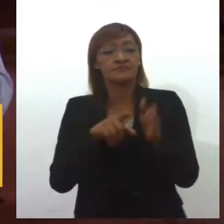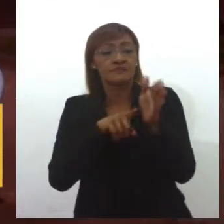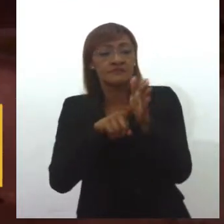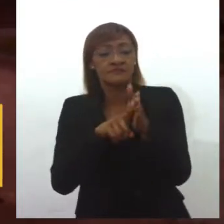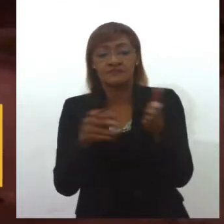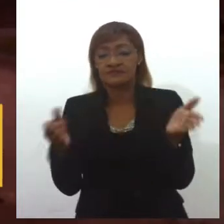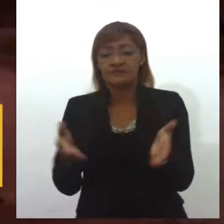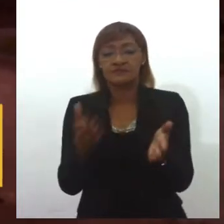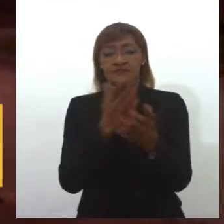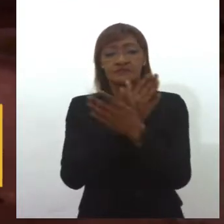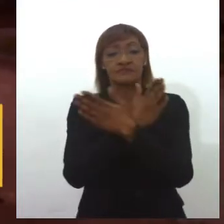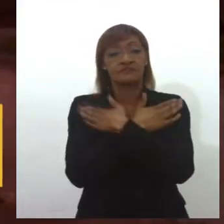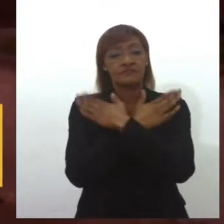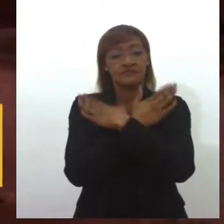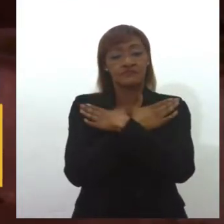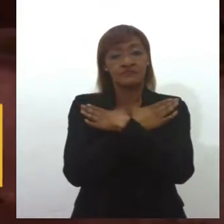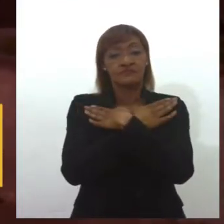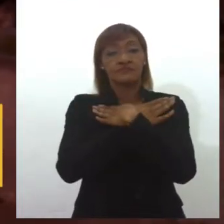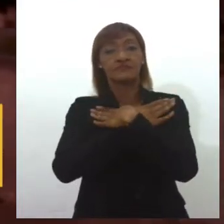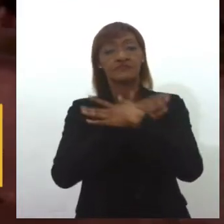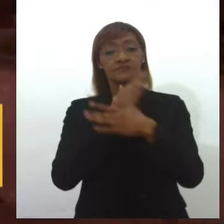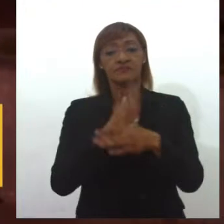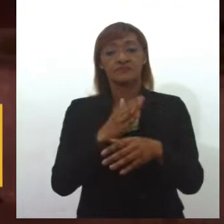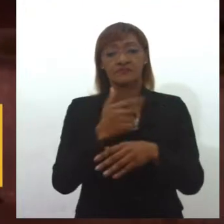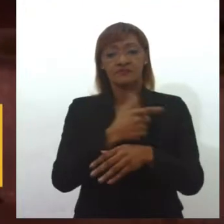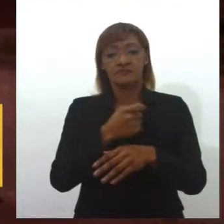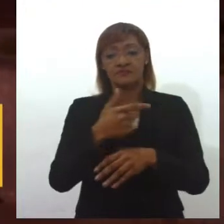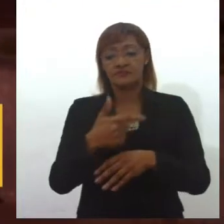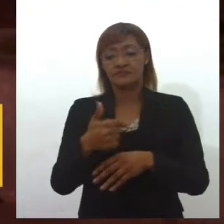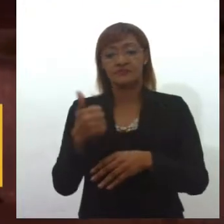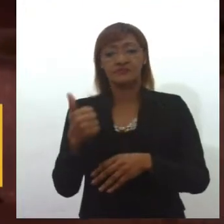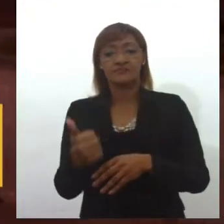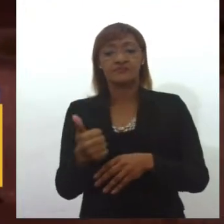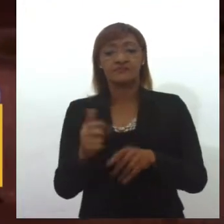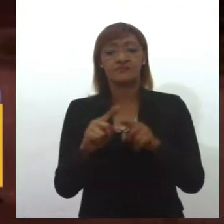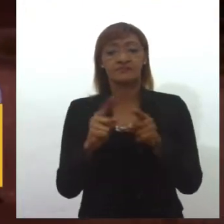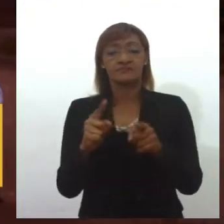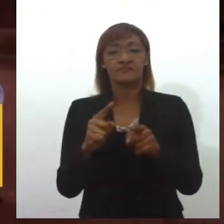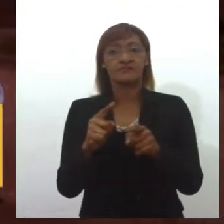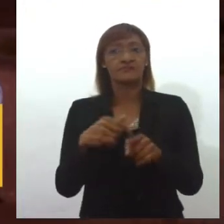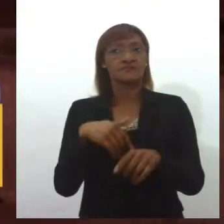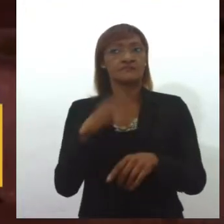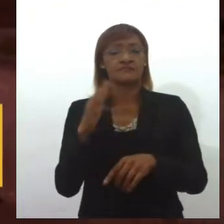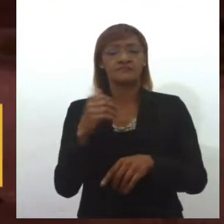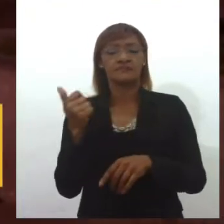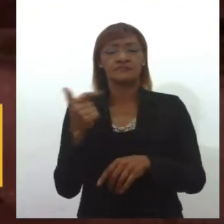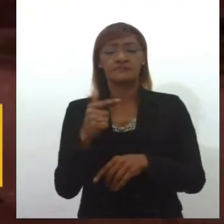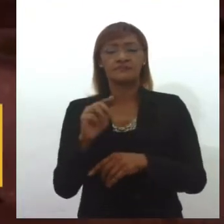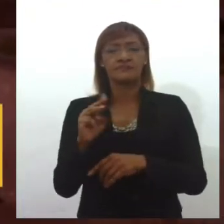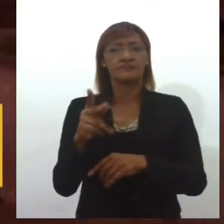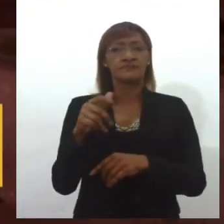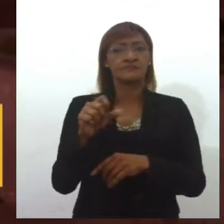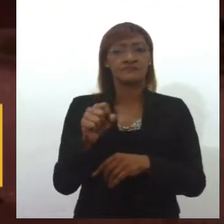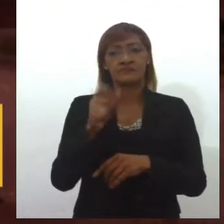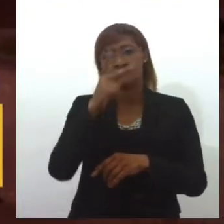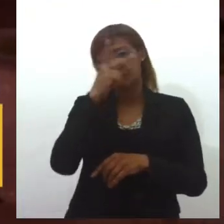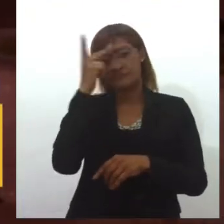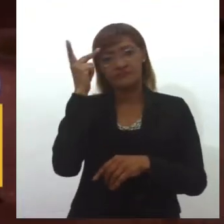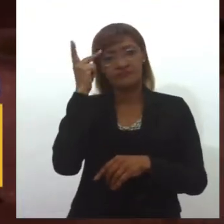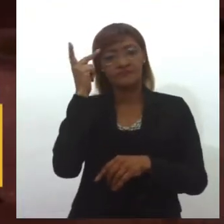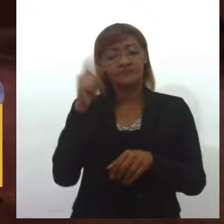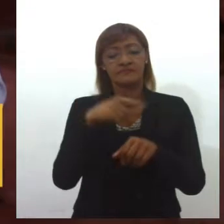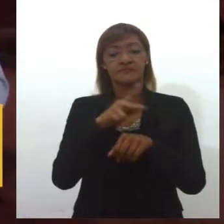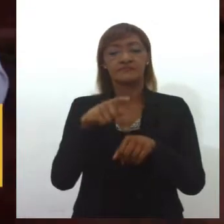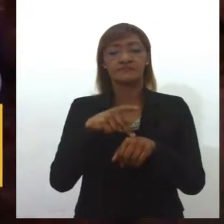desemprego caiu em 2021. Ainda assim, atinge mais de 12 milhões de pessoas no país. Somado a